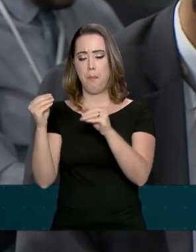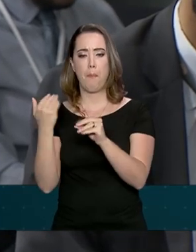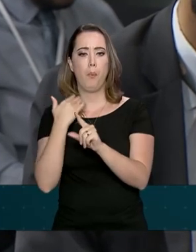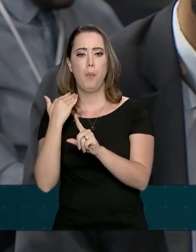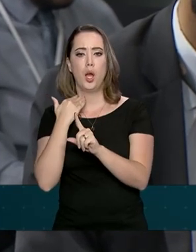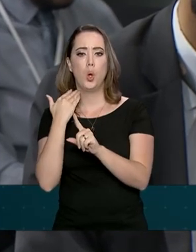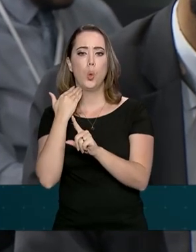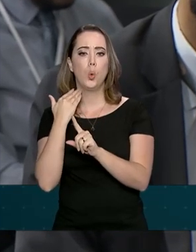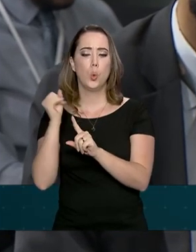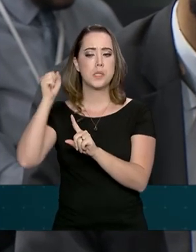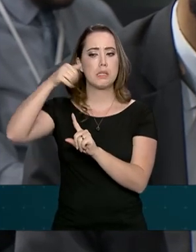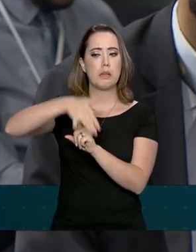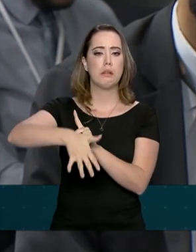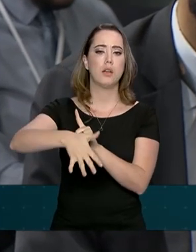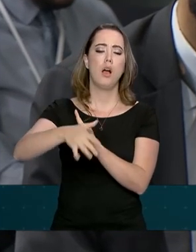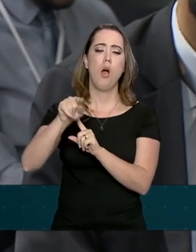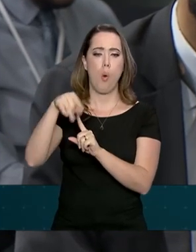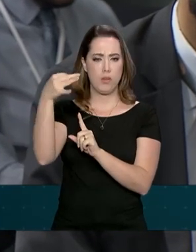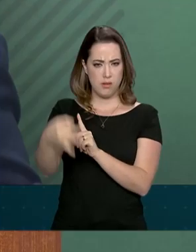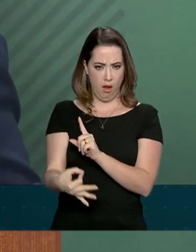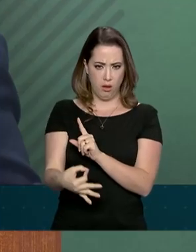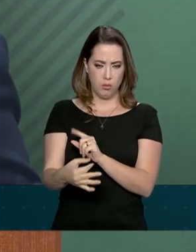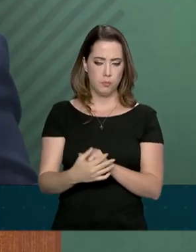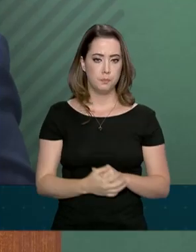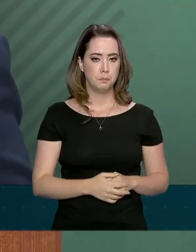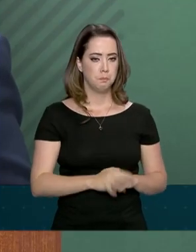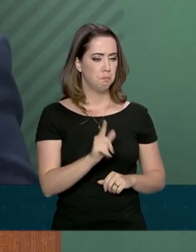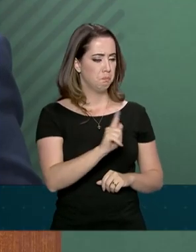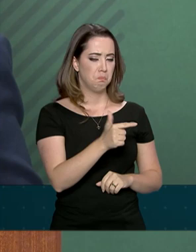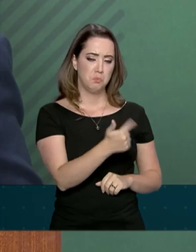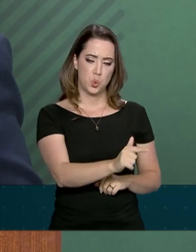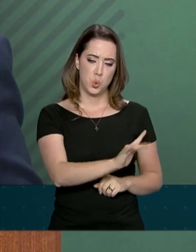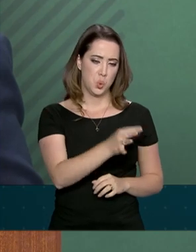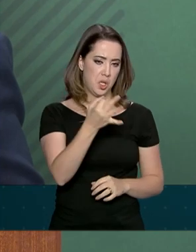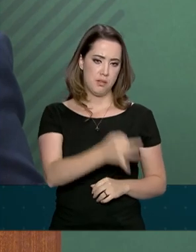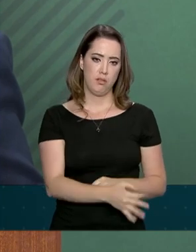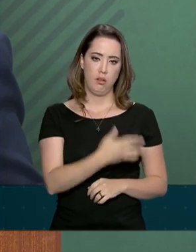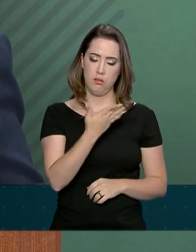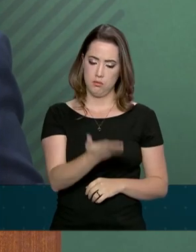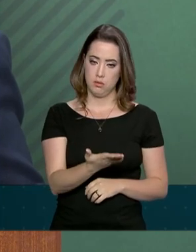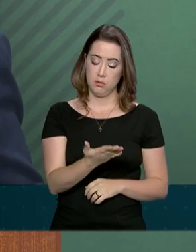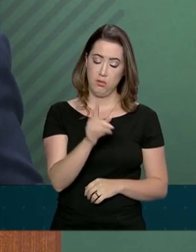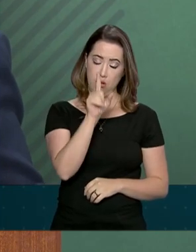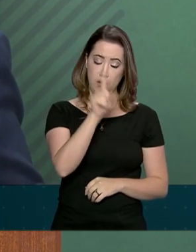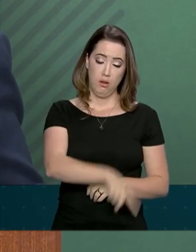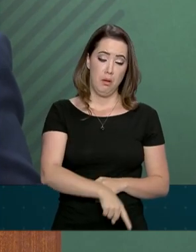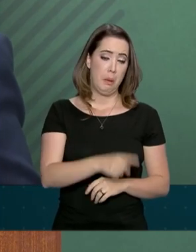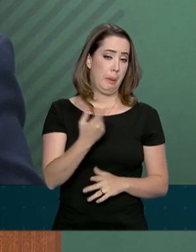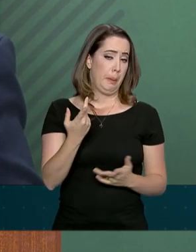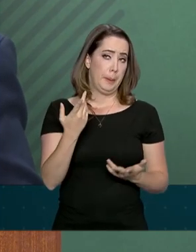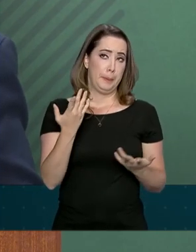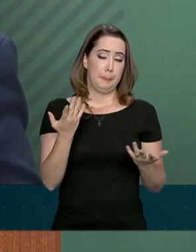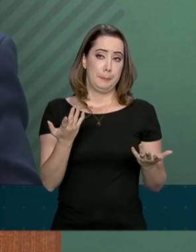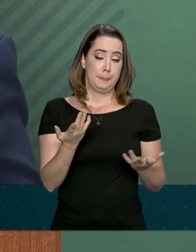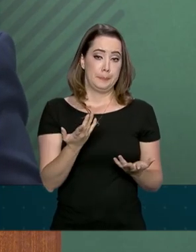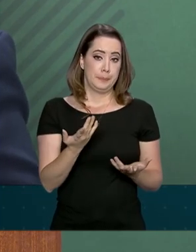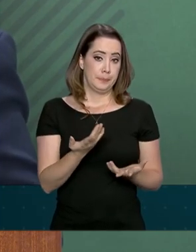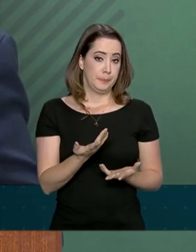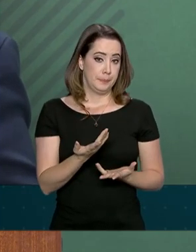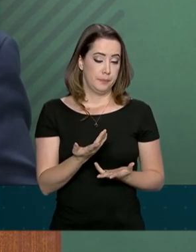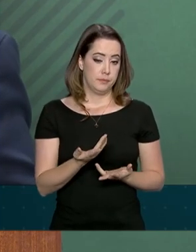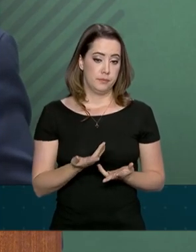semana crianças têm a confirmação não há definição com relação a isso trata-se obviamente de